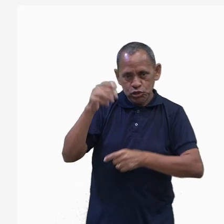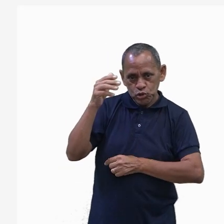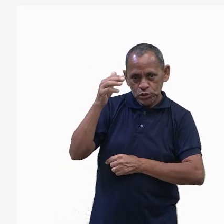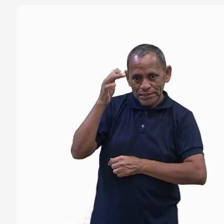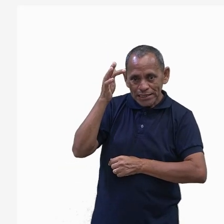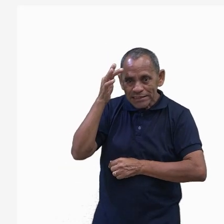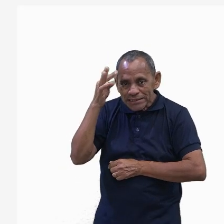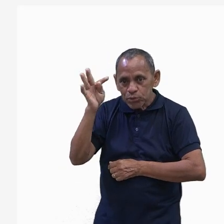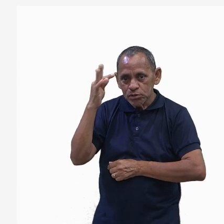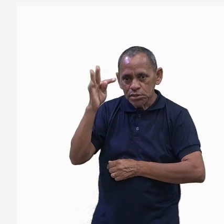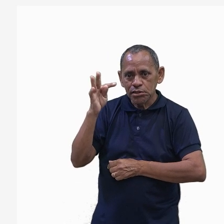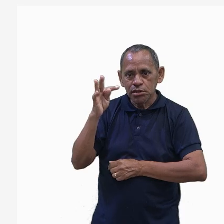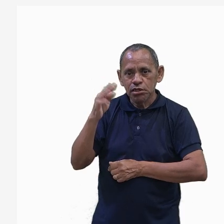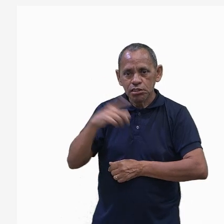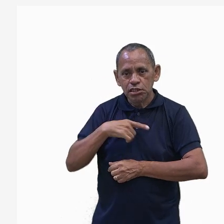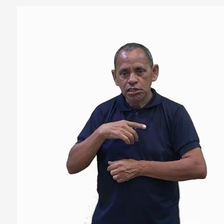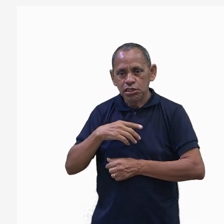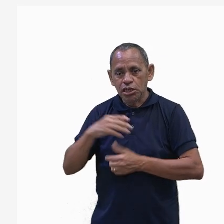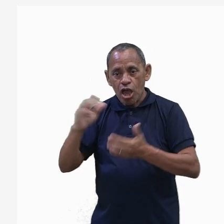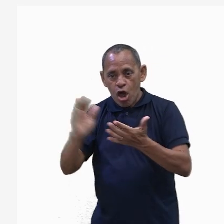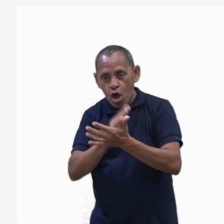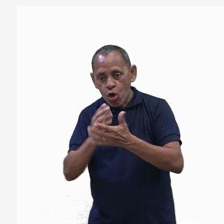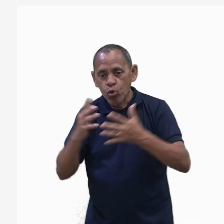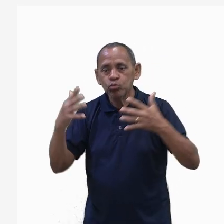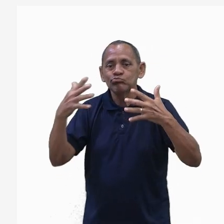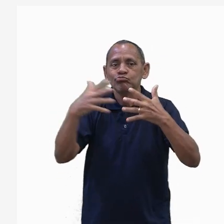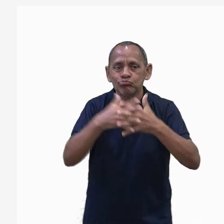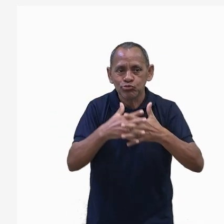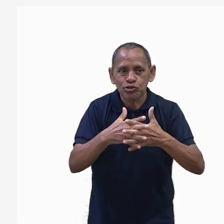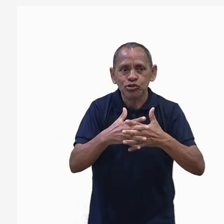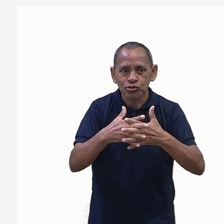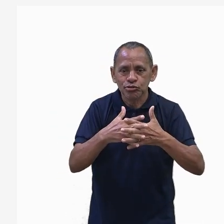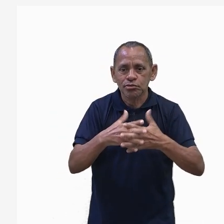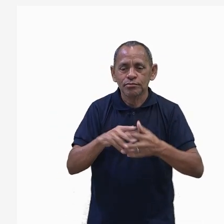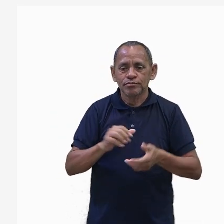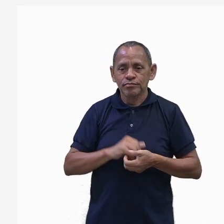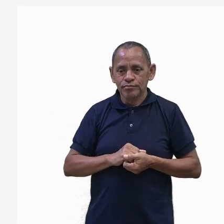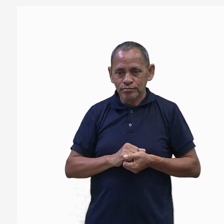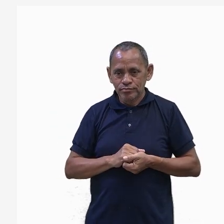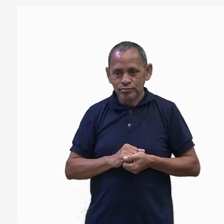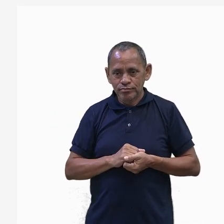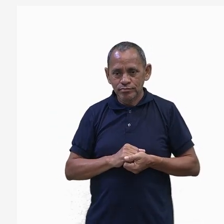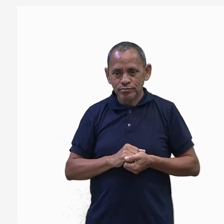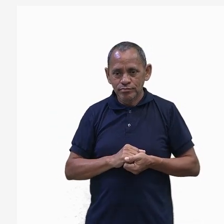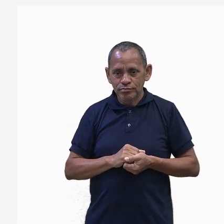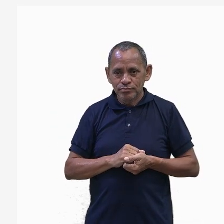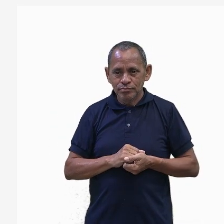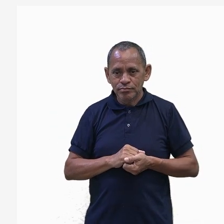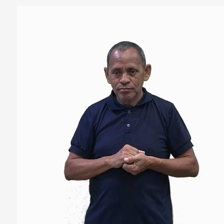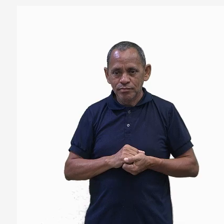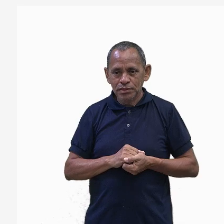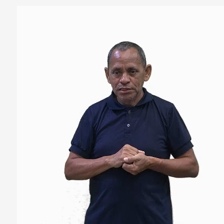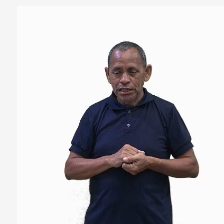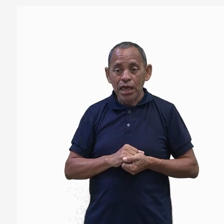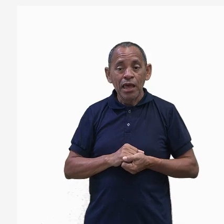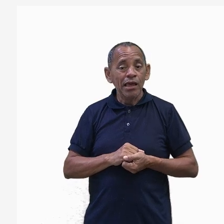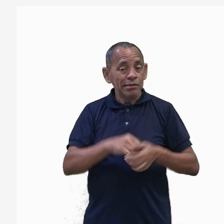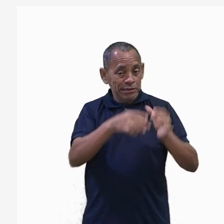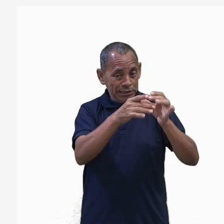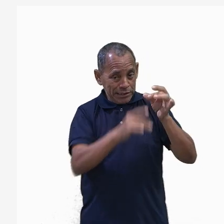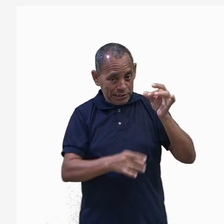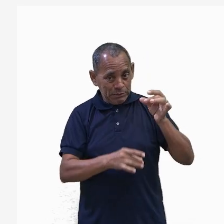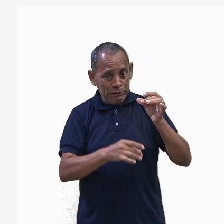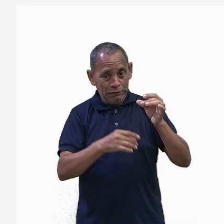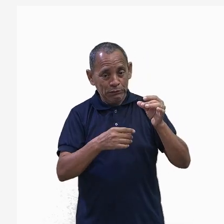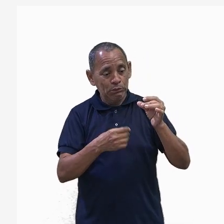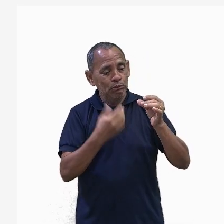ele traz algumas implicações e vias de conhecimento. Vamos lá. Nas implicações,